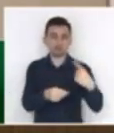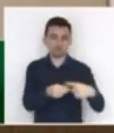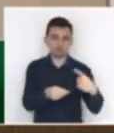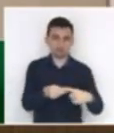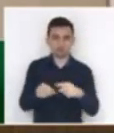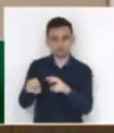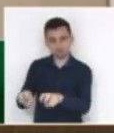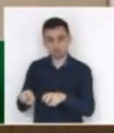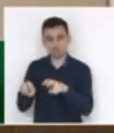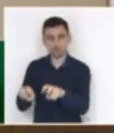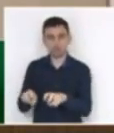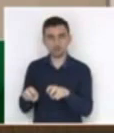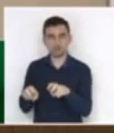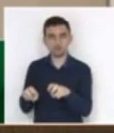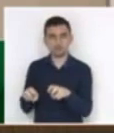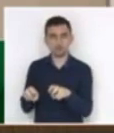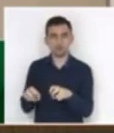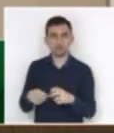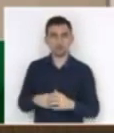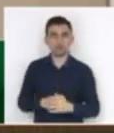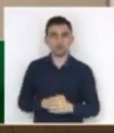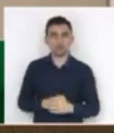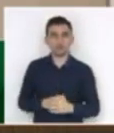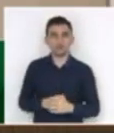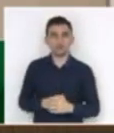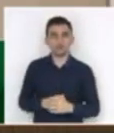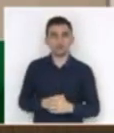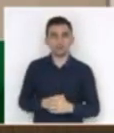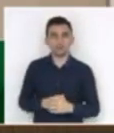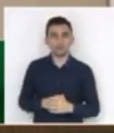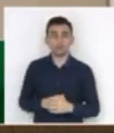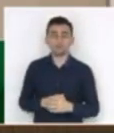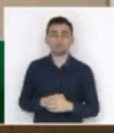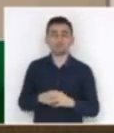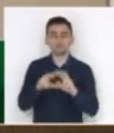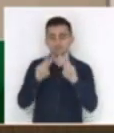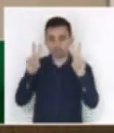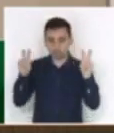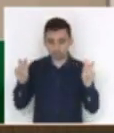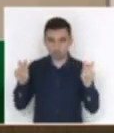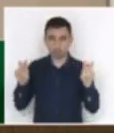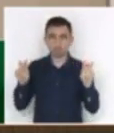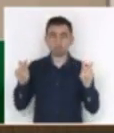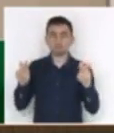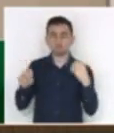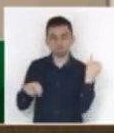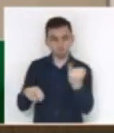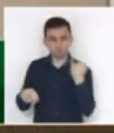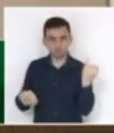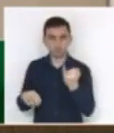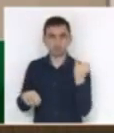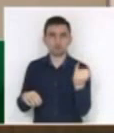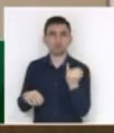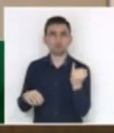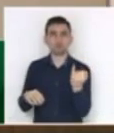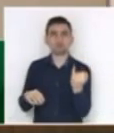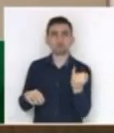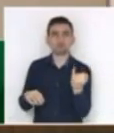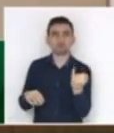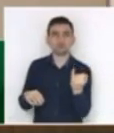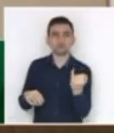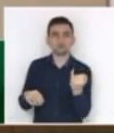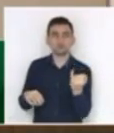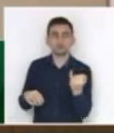proteger. Nenhuma menos é o nosso lema a esse tema, né, deste ano, com a senhora sendo coordenadora da